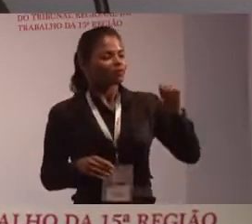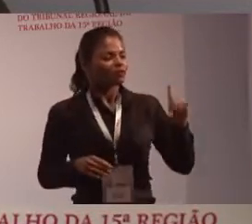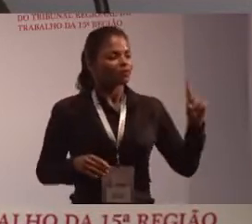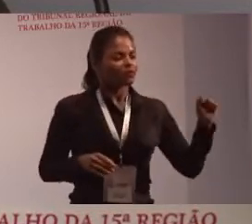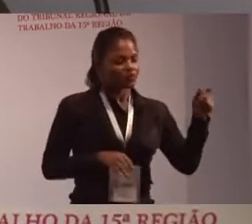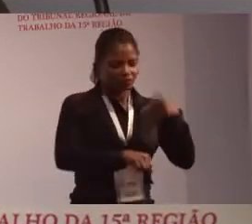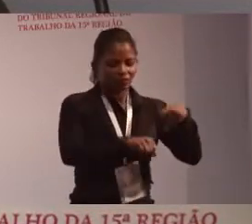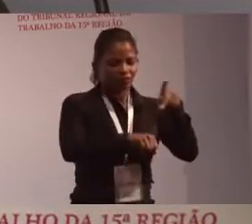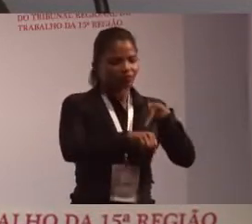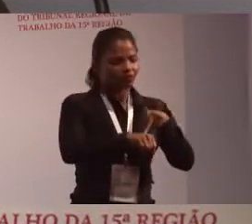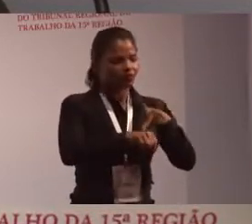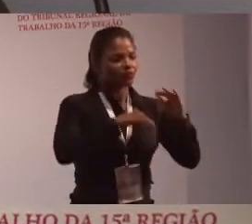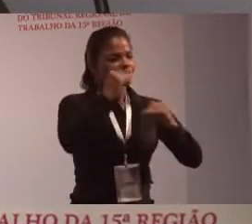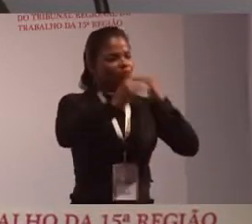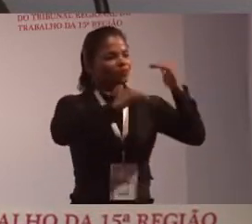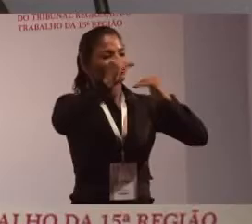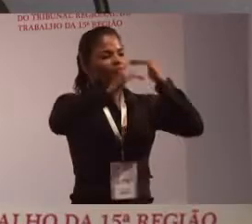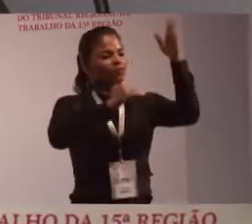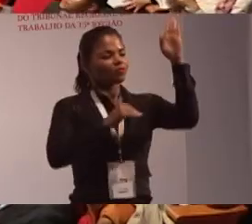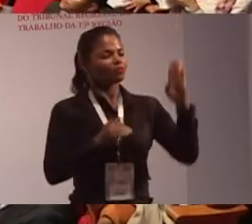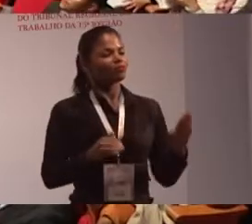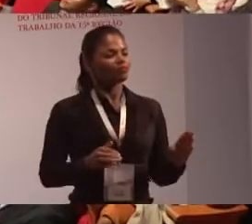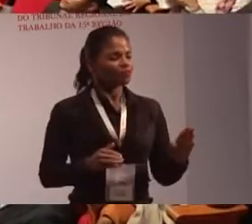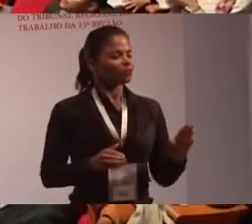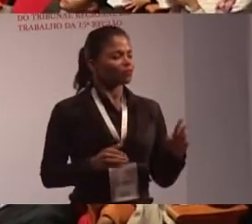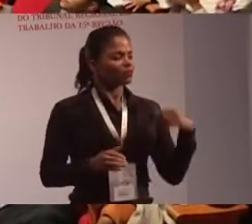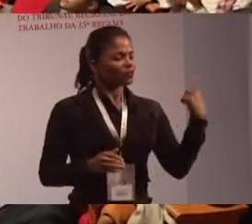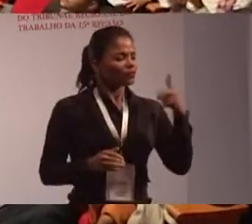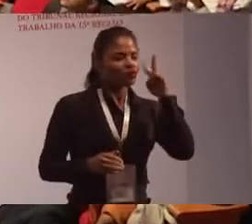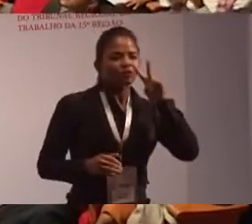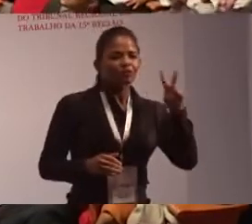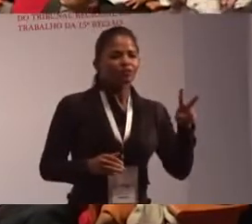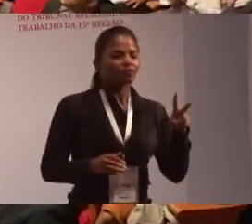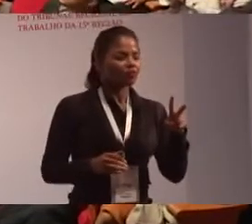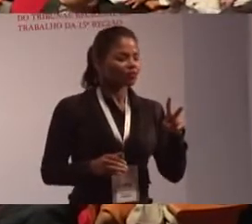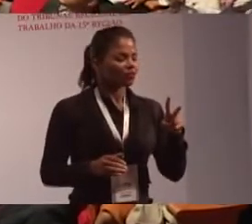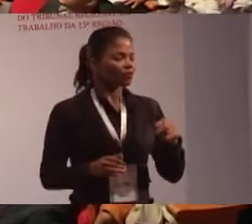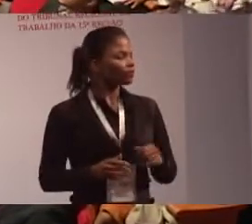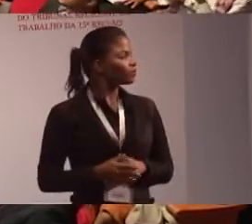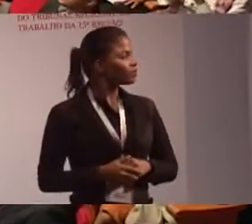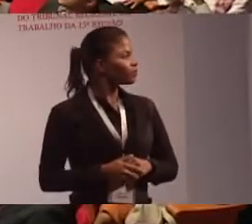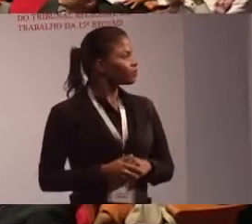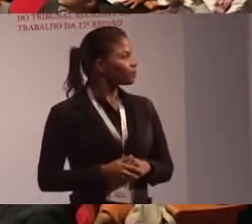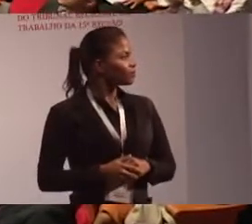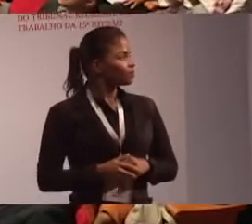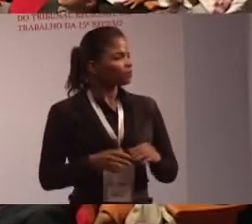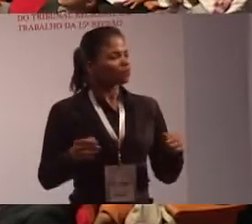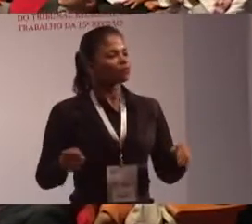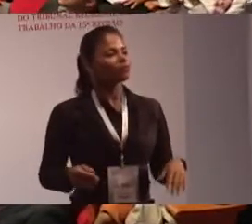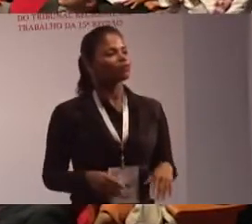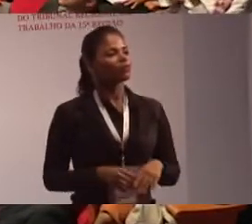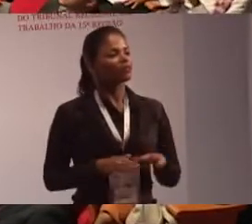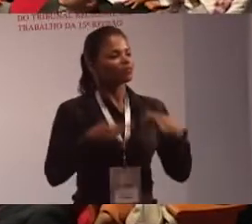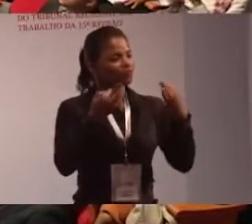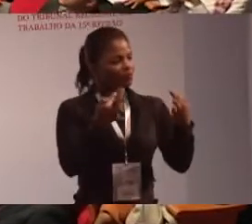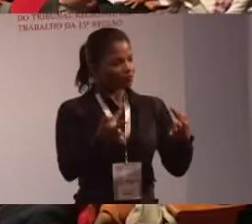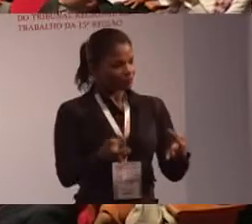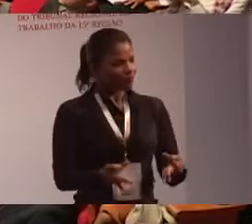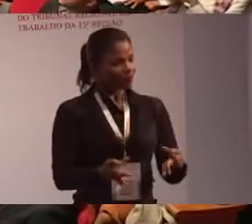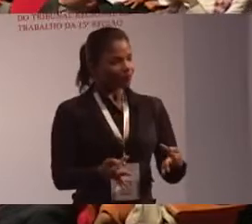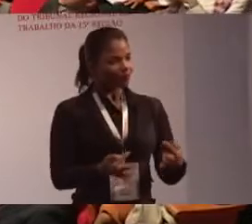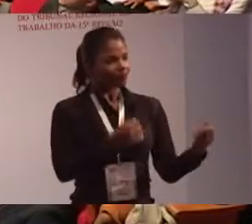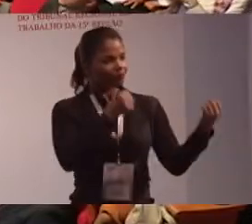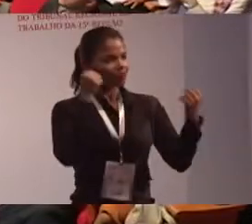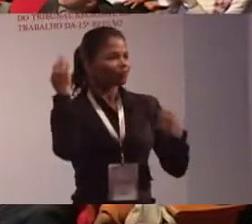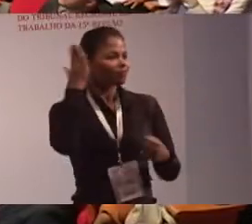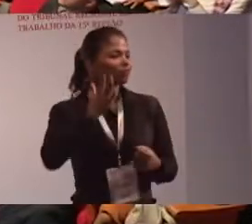em países em desenvolvimento, como o Brasil, nós estamos vendo um achatamento da classe média. E, para fechar a minha tríade da visão,